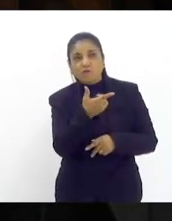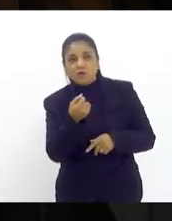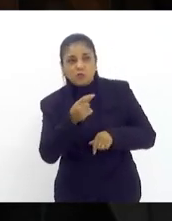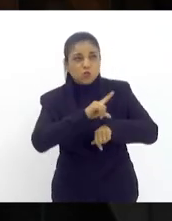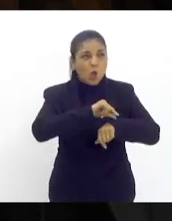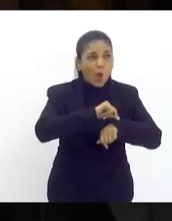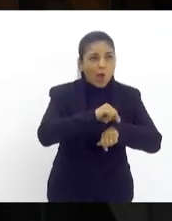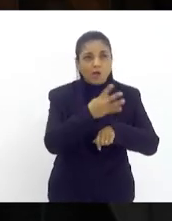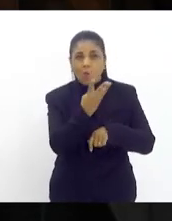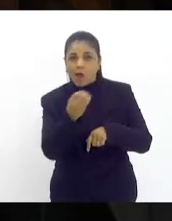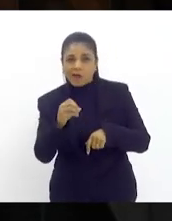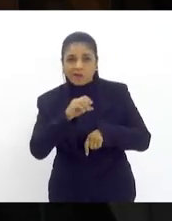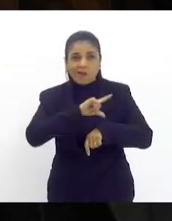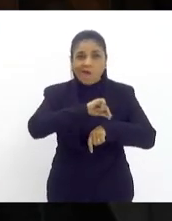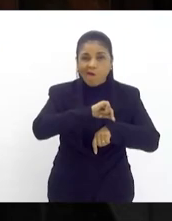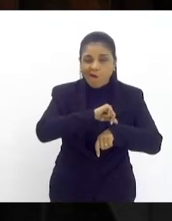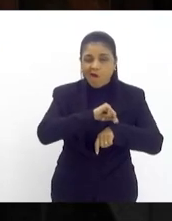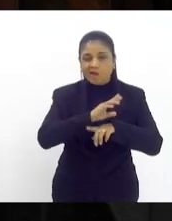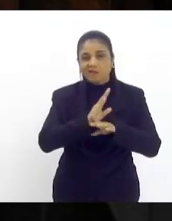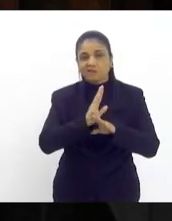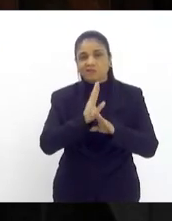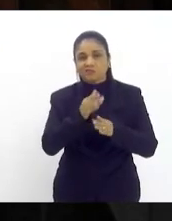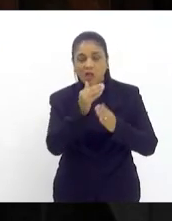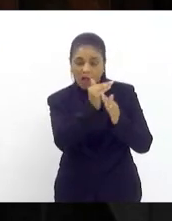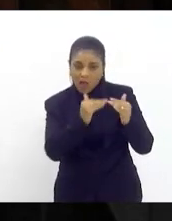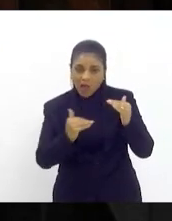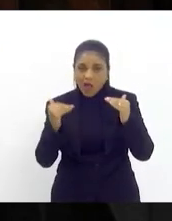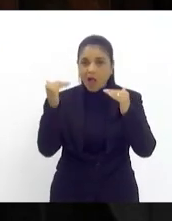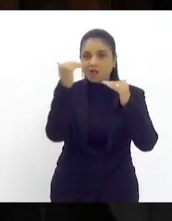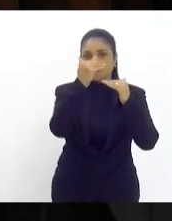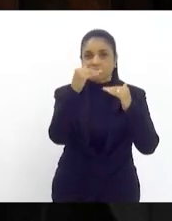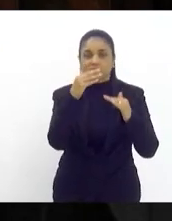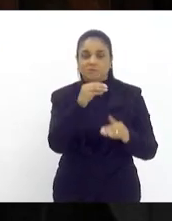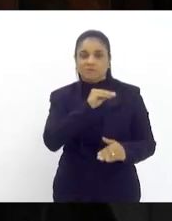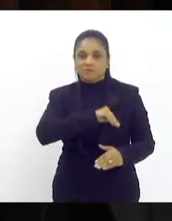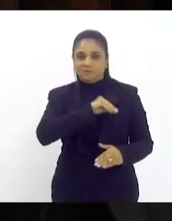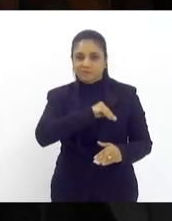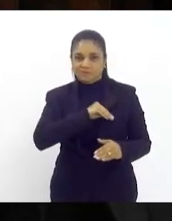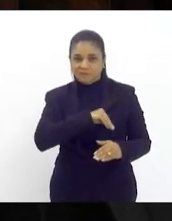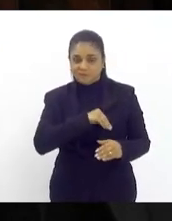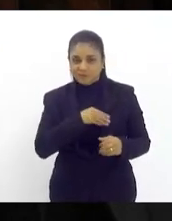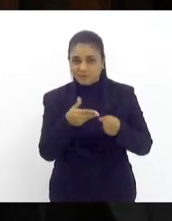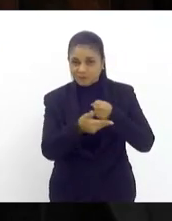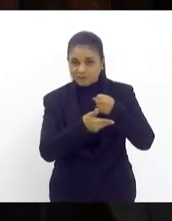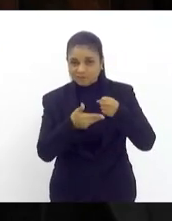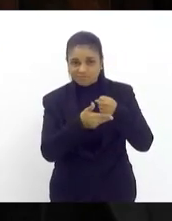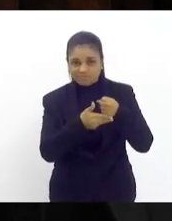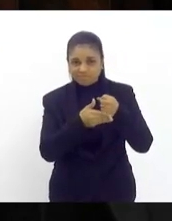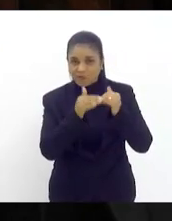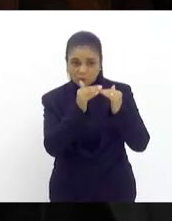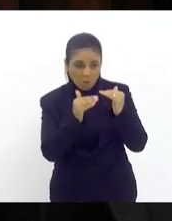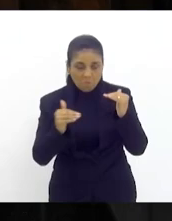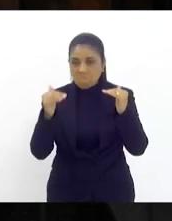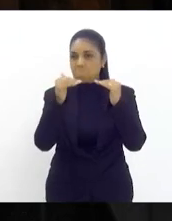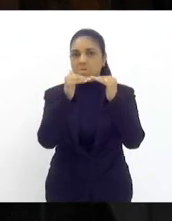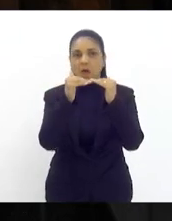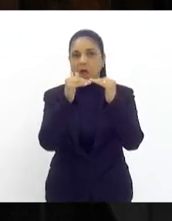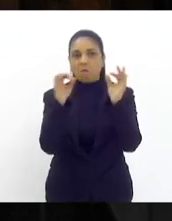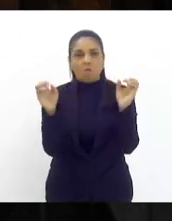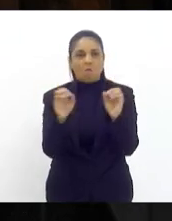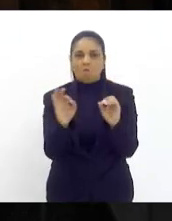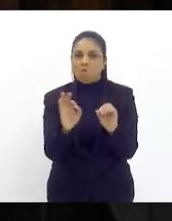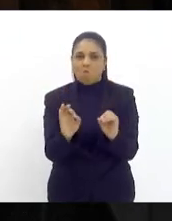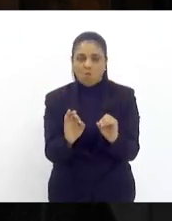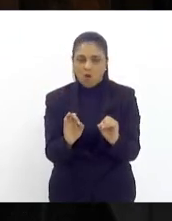enfim que ganhe já acima do piso não terão recomposição nenhuma